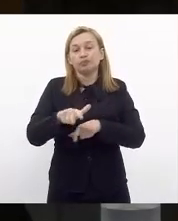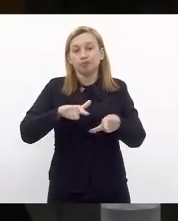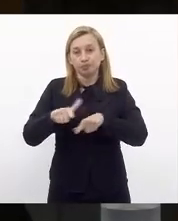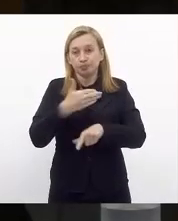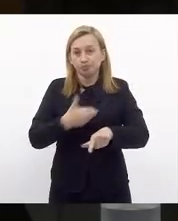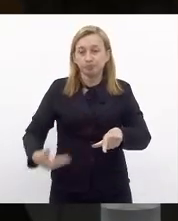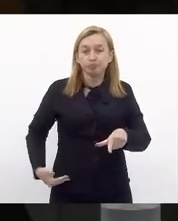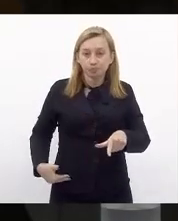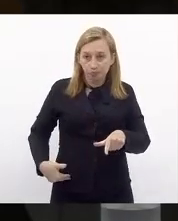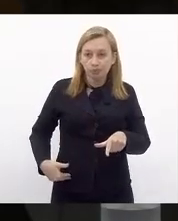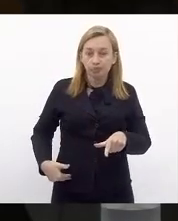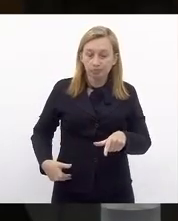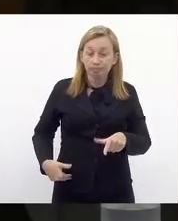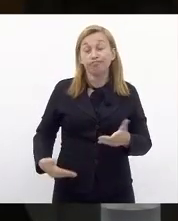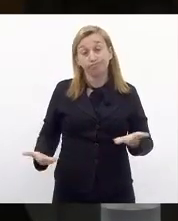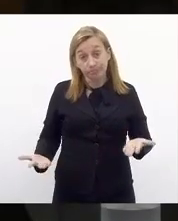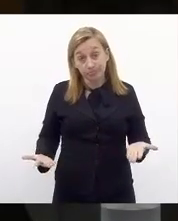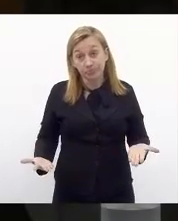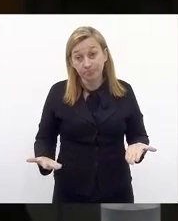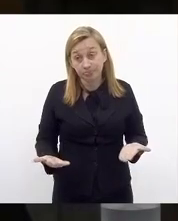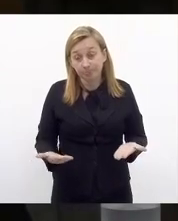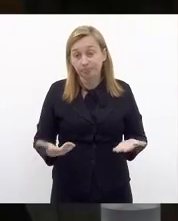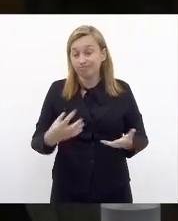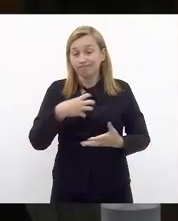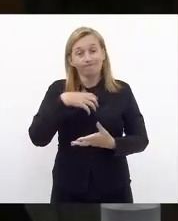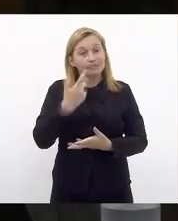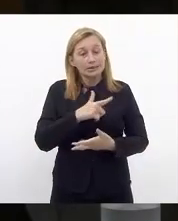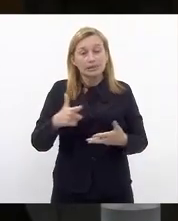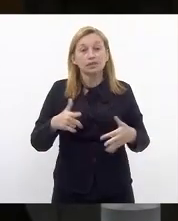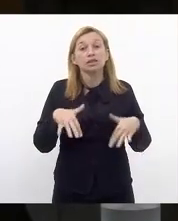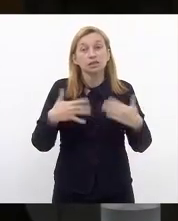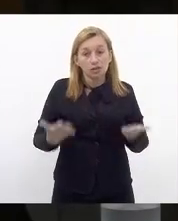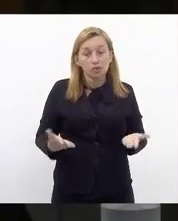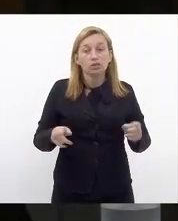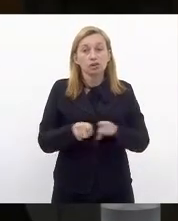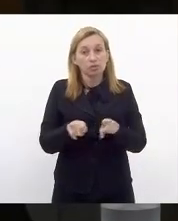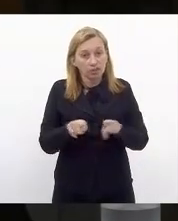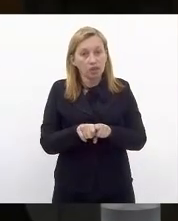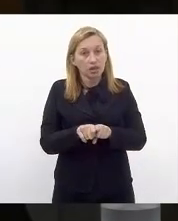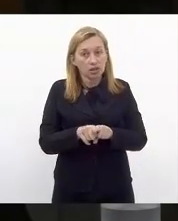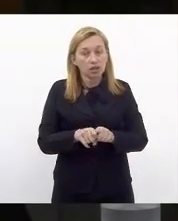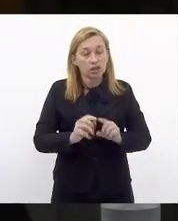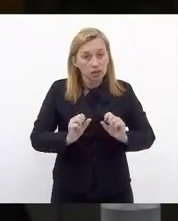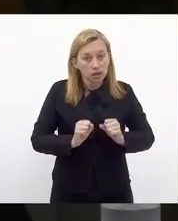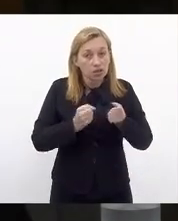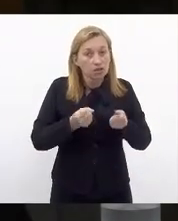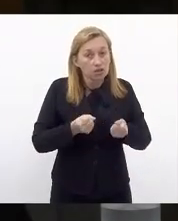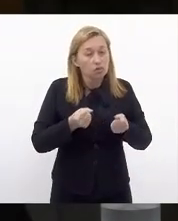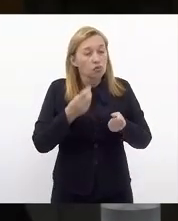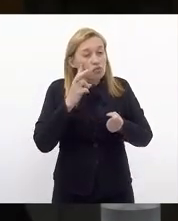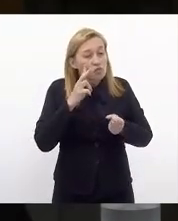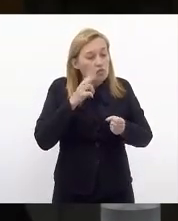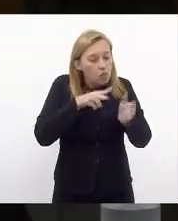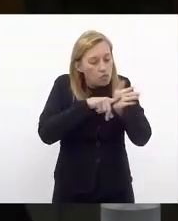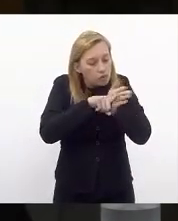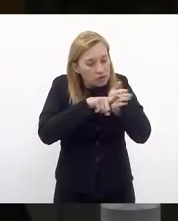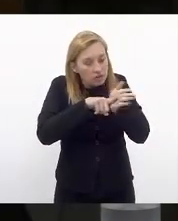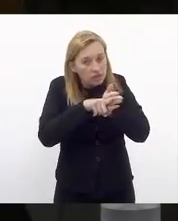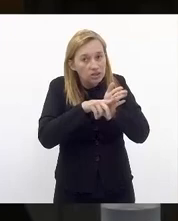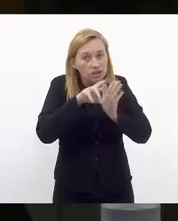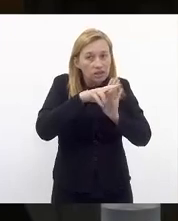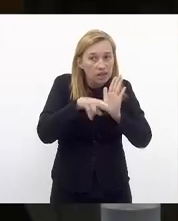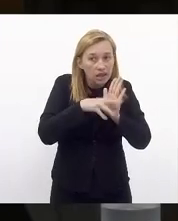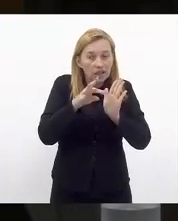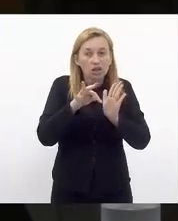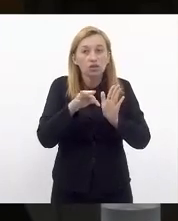serviço público criando uma distorção é que não tem sentido então também defender que a gente faça uma revisão dessa